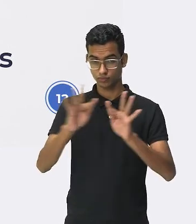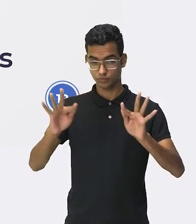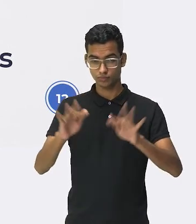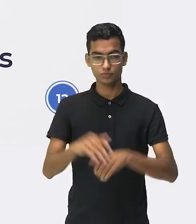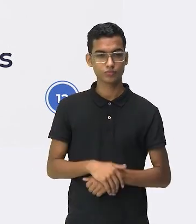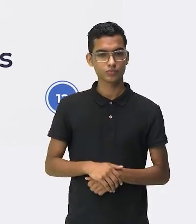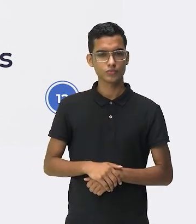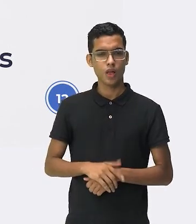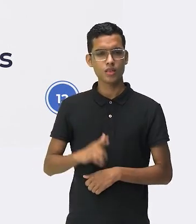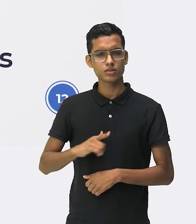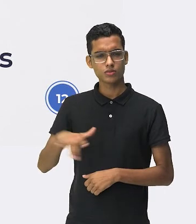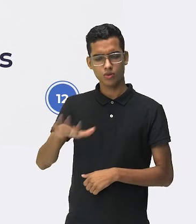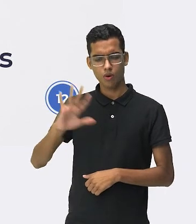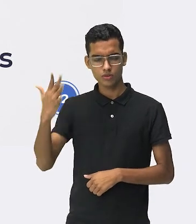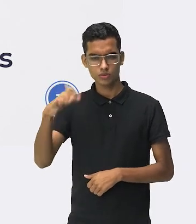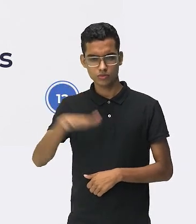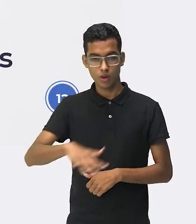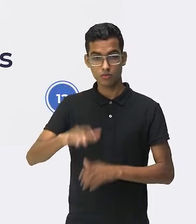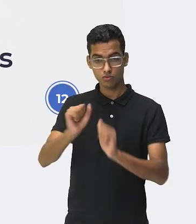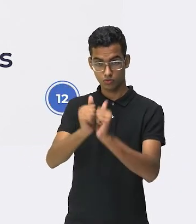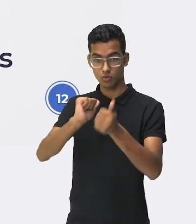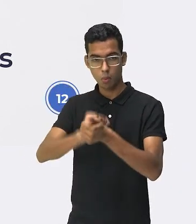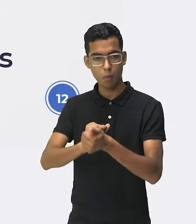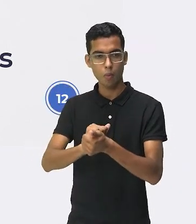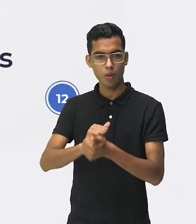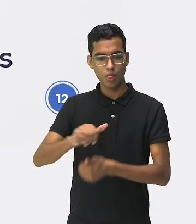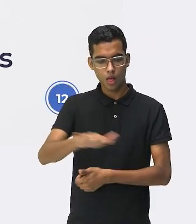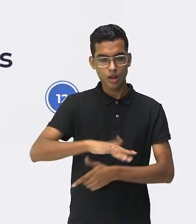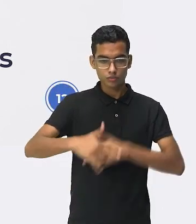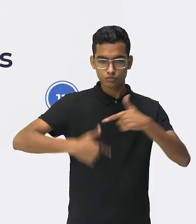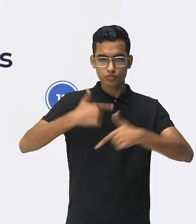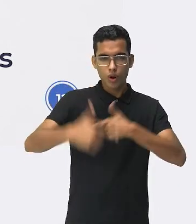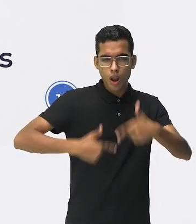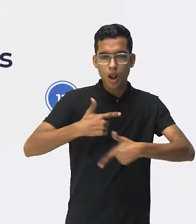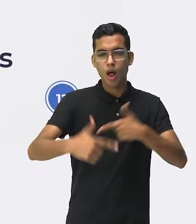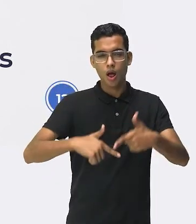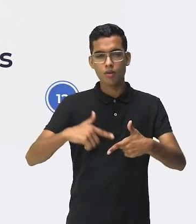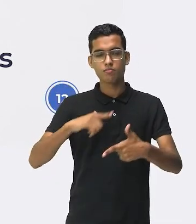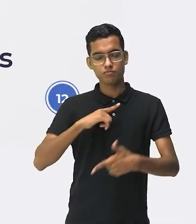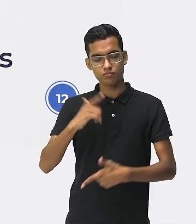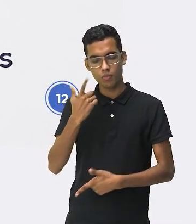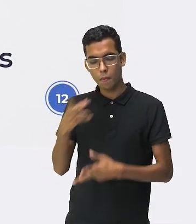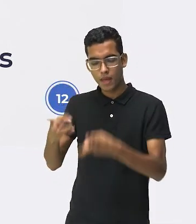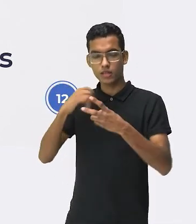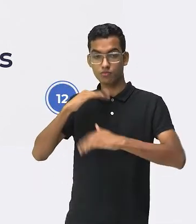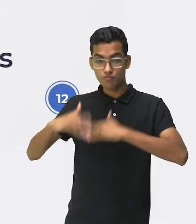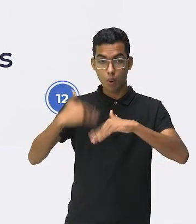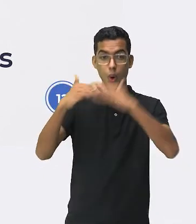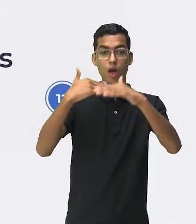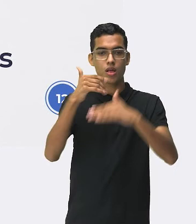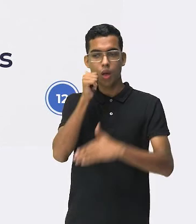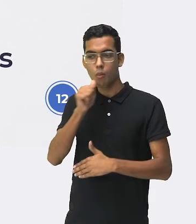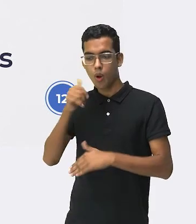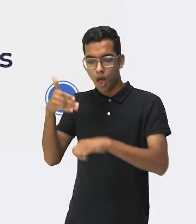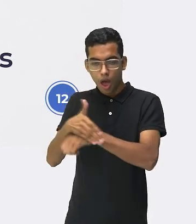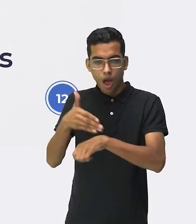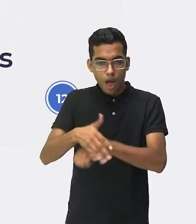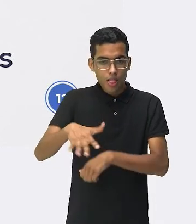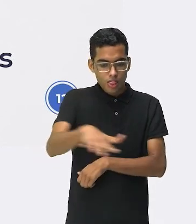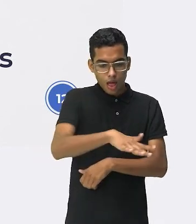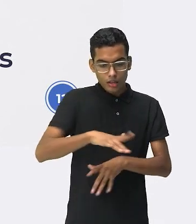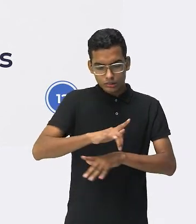de trabalho tem registrado um crescimento significativo da participação feminina em vários ramos